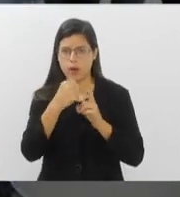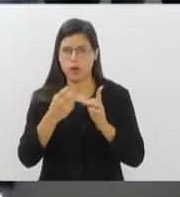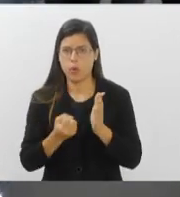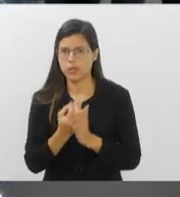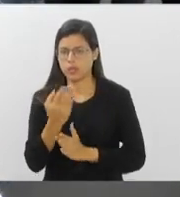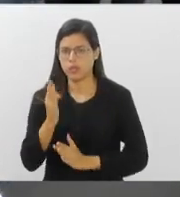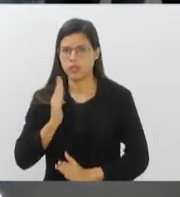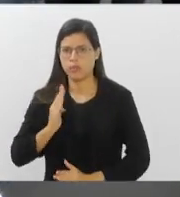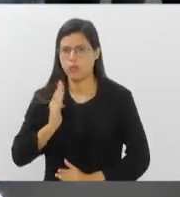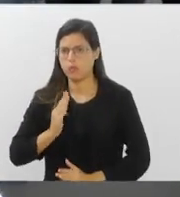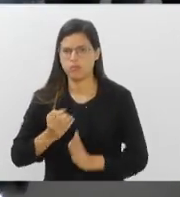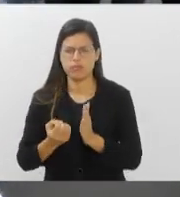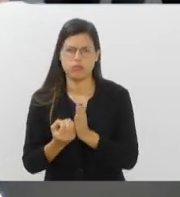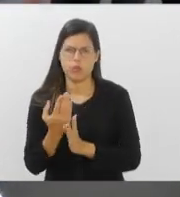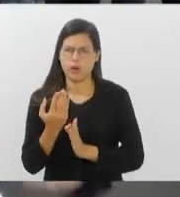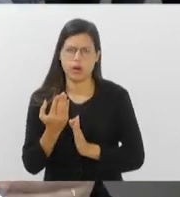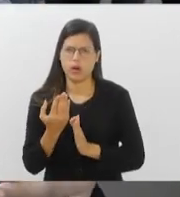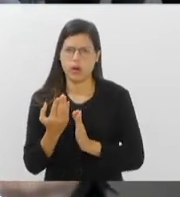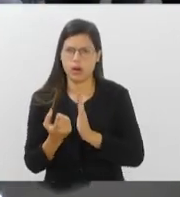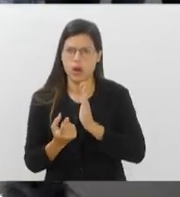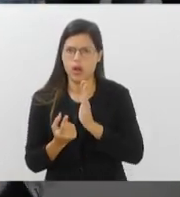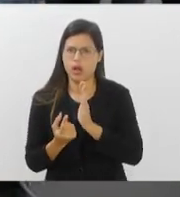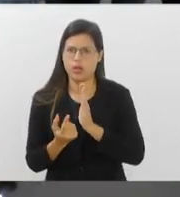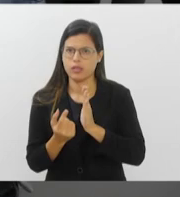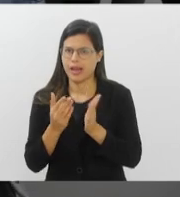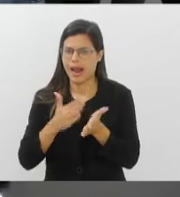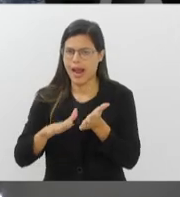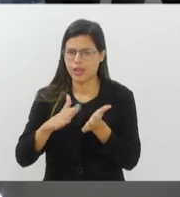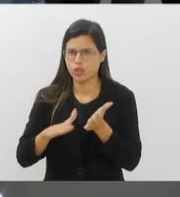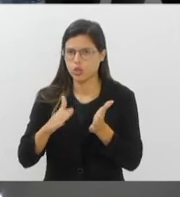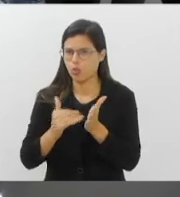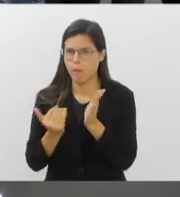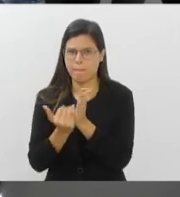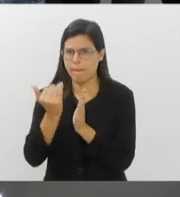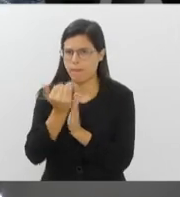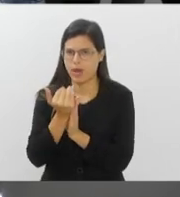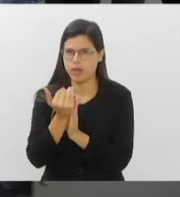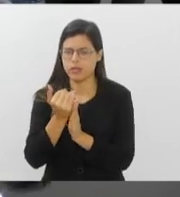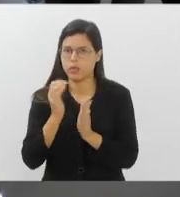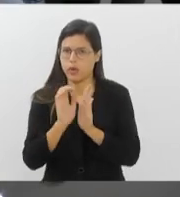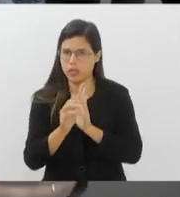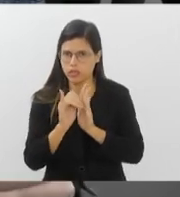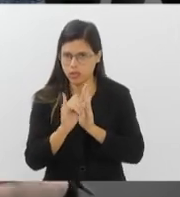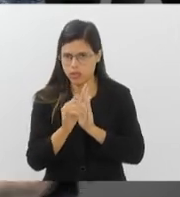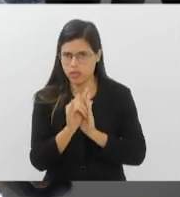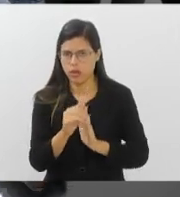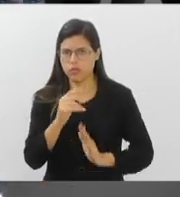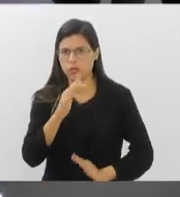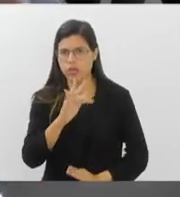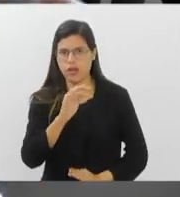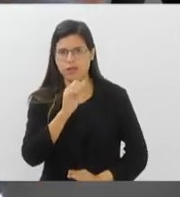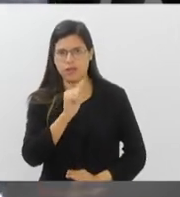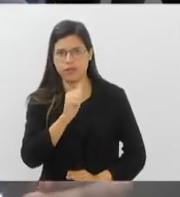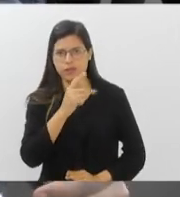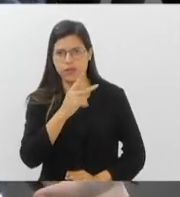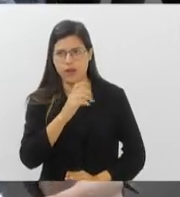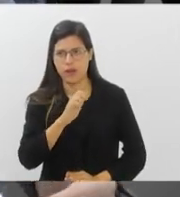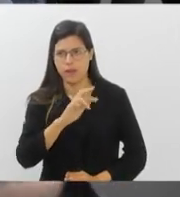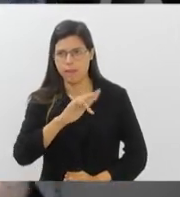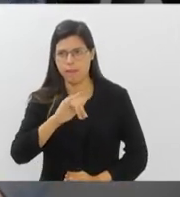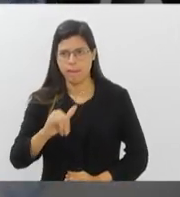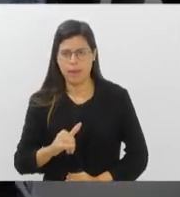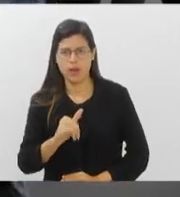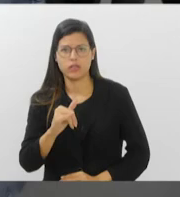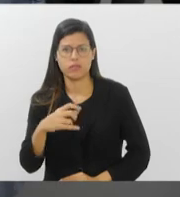cria nenhuma despesa a mais. Os editais da FAPERJ, eles, ao constarem com essa questão por discricionalidade do